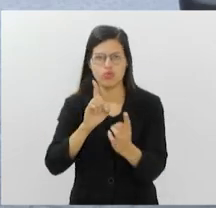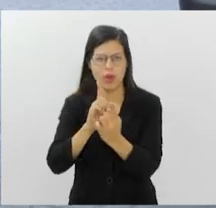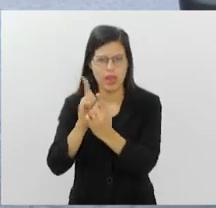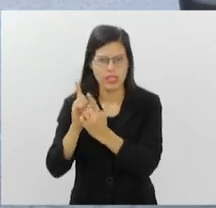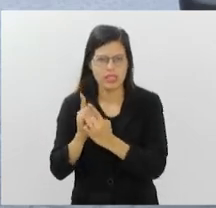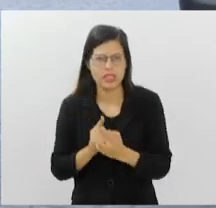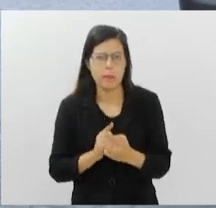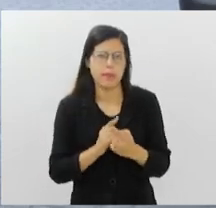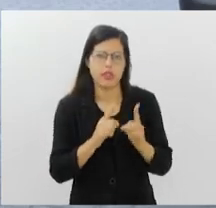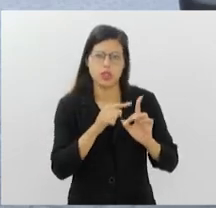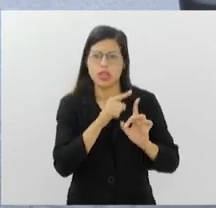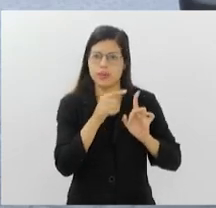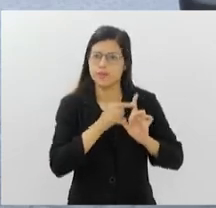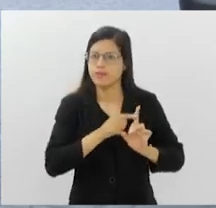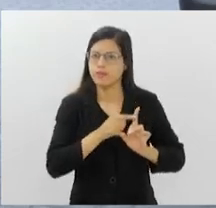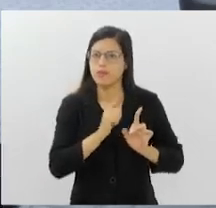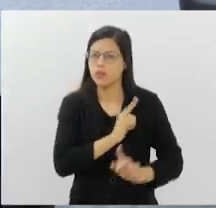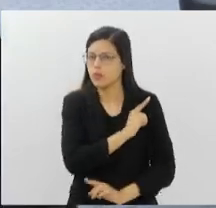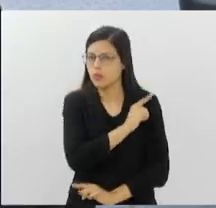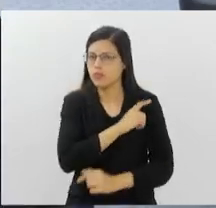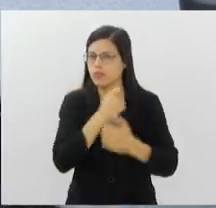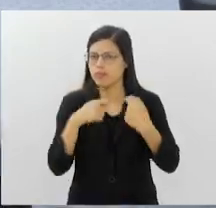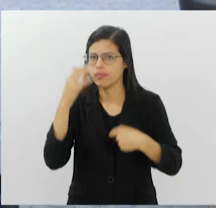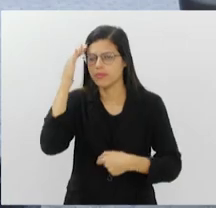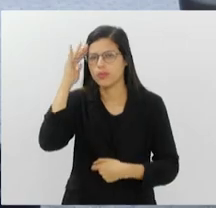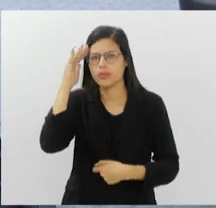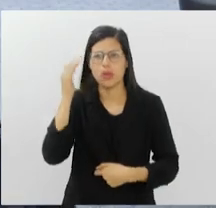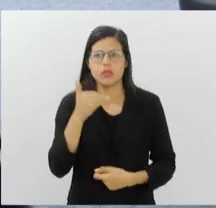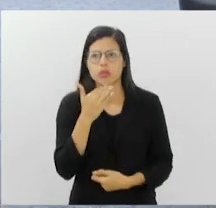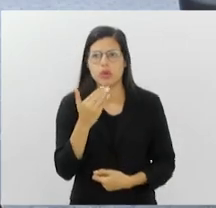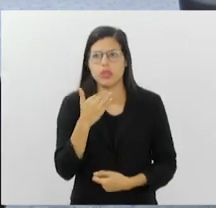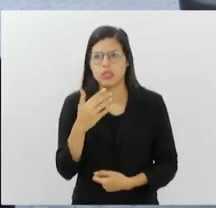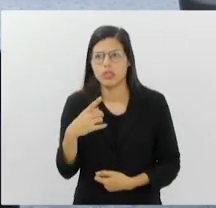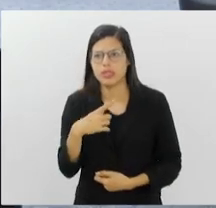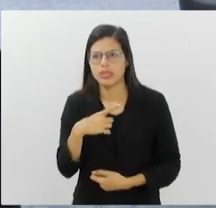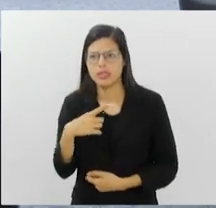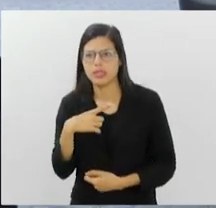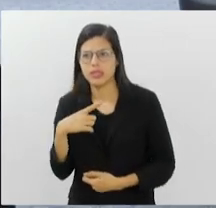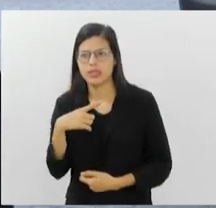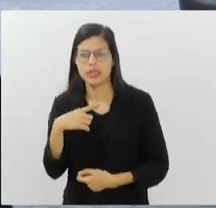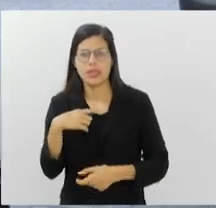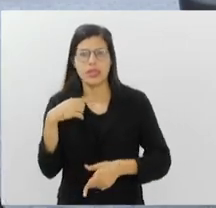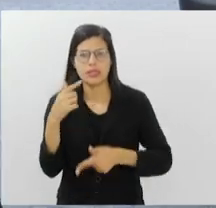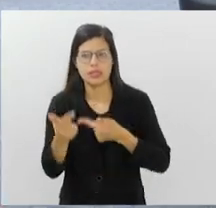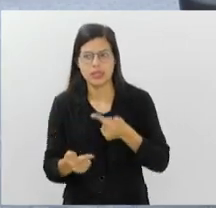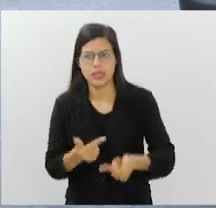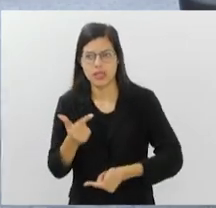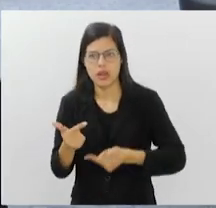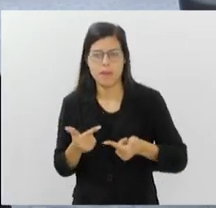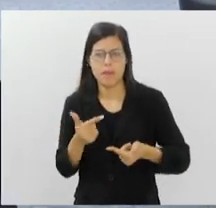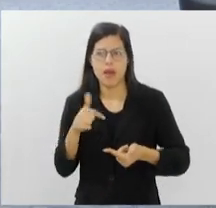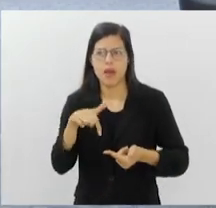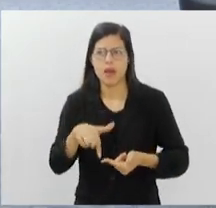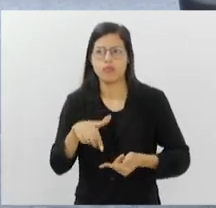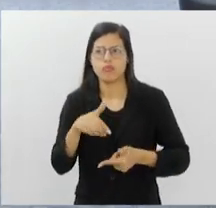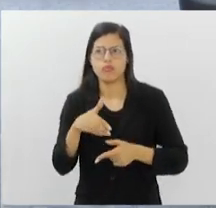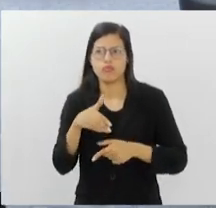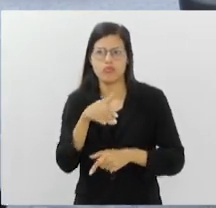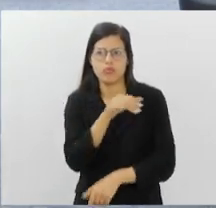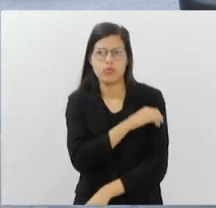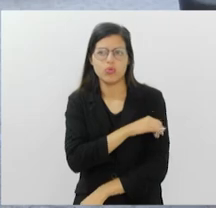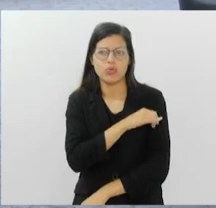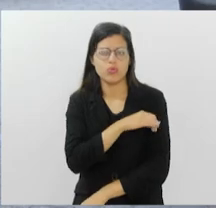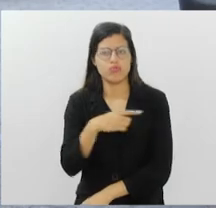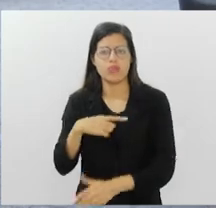que entender isso. Porque não adianta ter toda essa pleia de trabalho e chegar no Rio de Janeiro, ter o volume